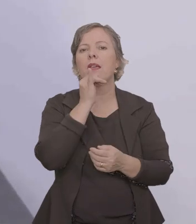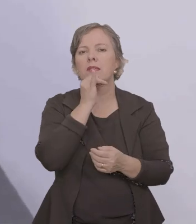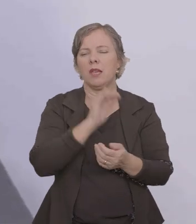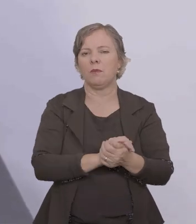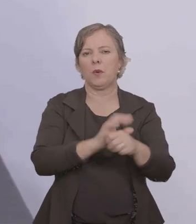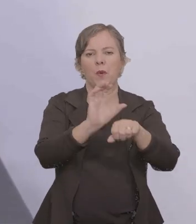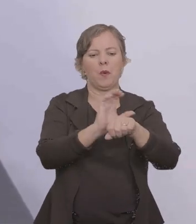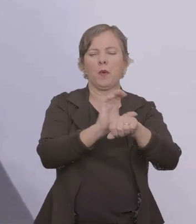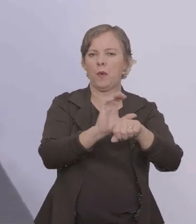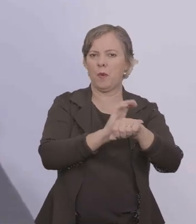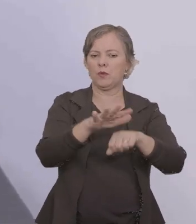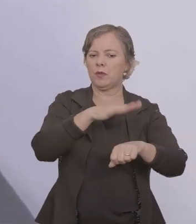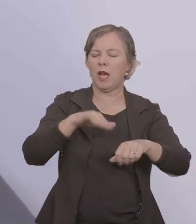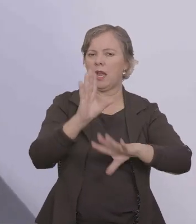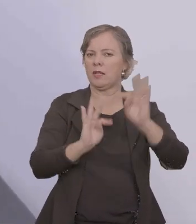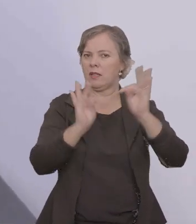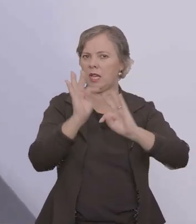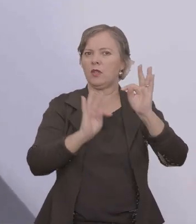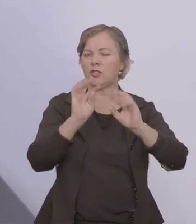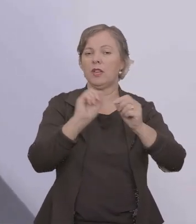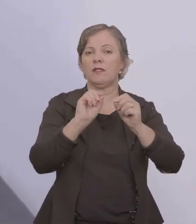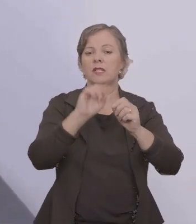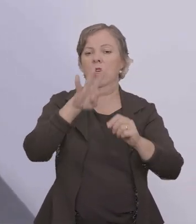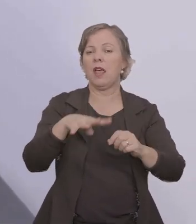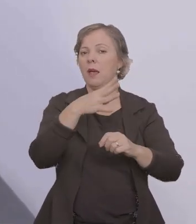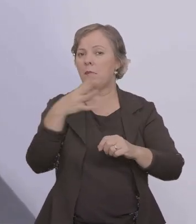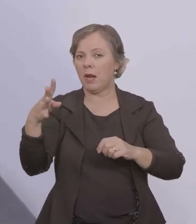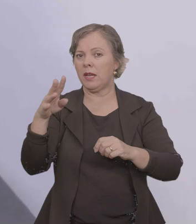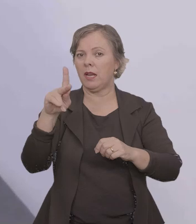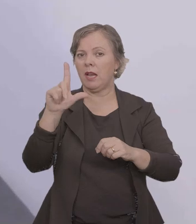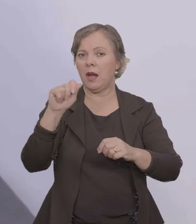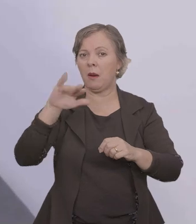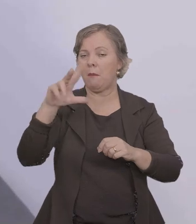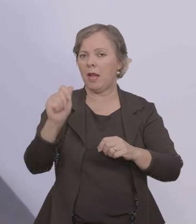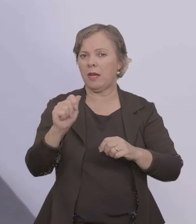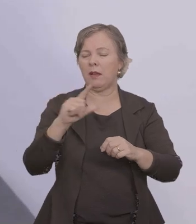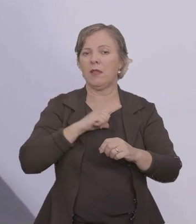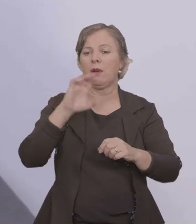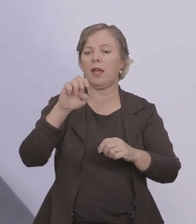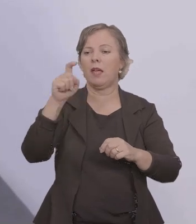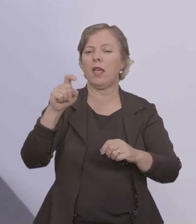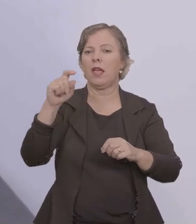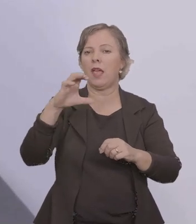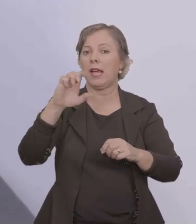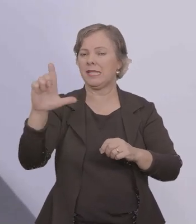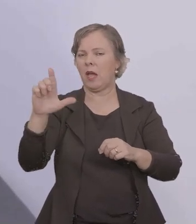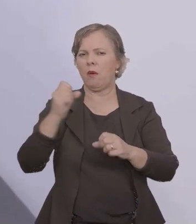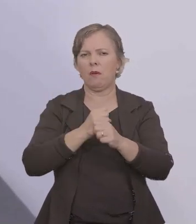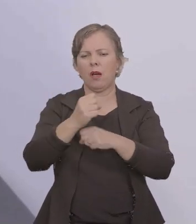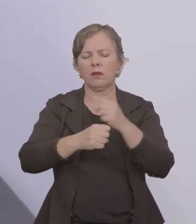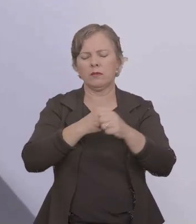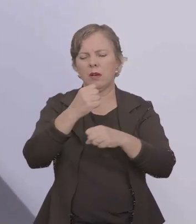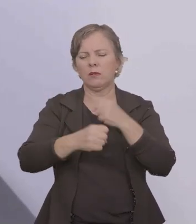um curso da área de tecnologia, de fazer planilhas, né? Temos aí o Excel. Vocês podem ver que o Excel, basicamente todo